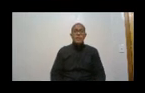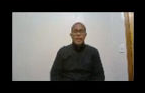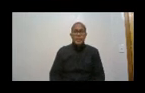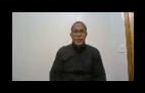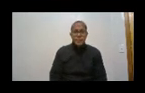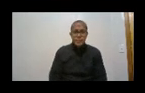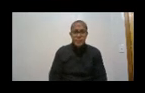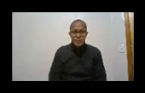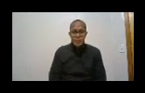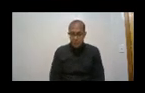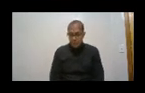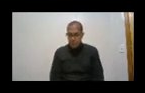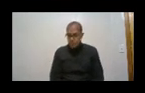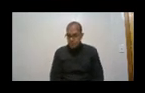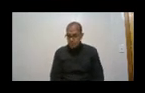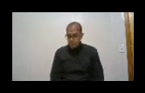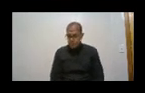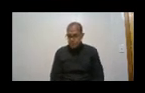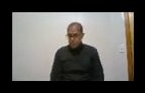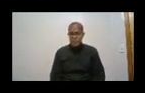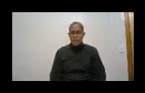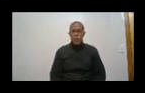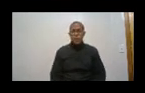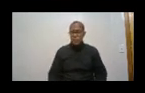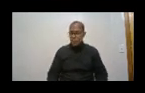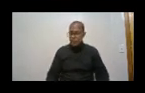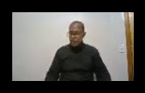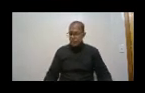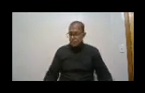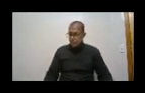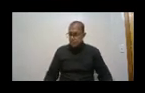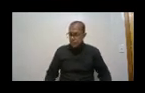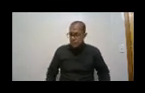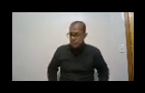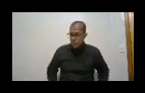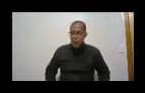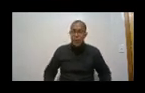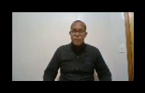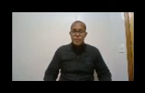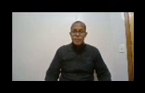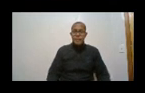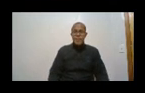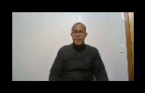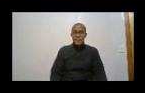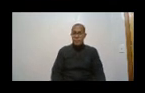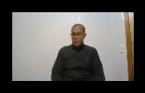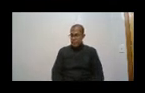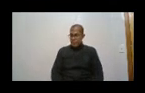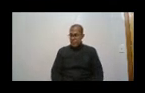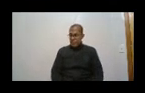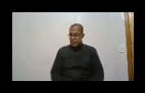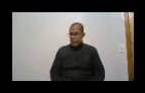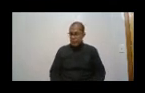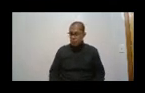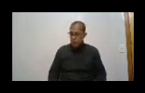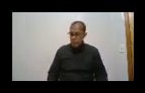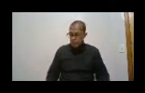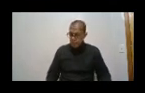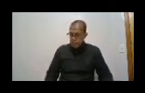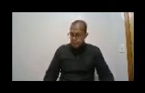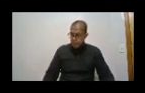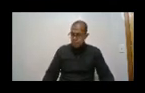a estimulação, certo? Como eu citei para vocês, o salbutamol. O salbutamol é o quê? Um agonista beta-2, certo?